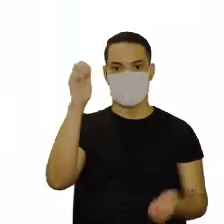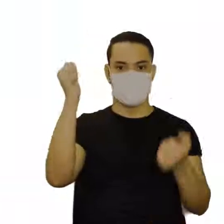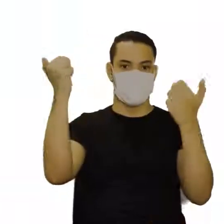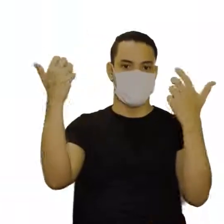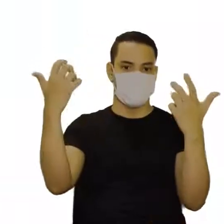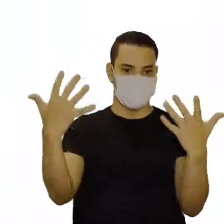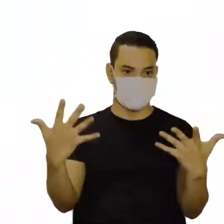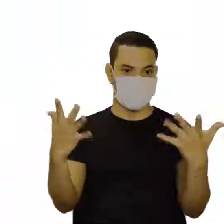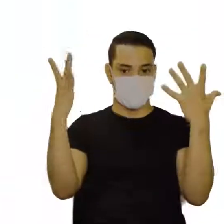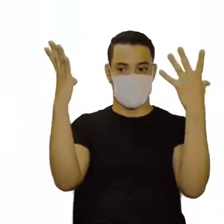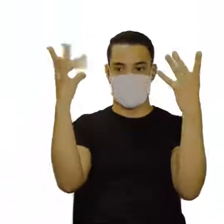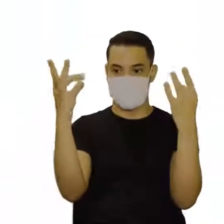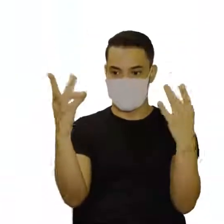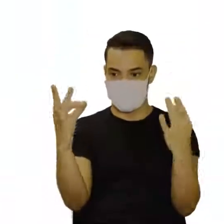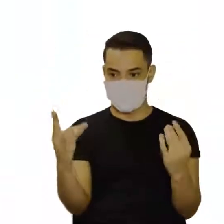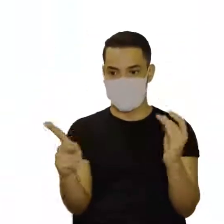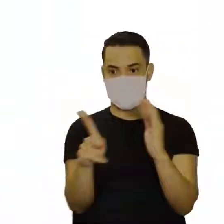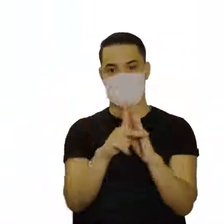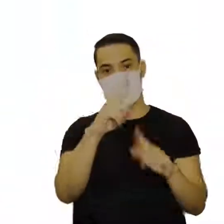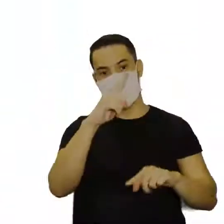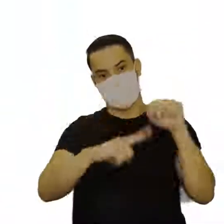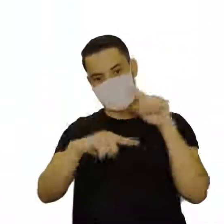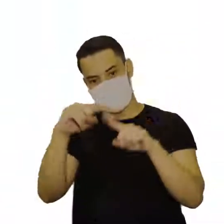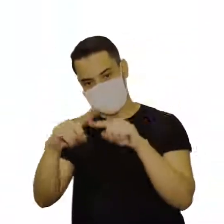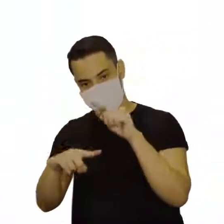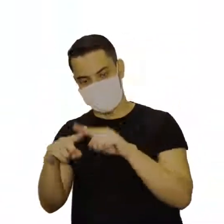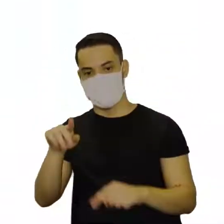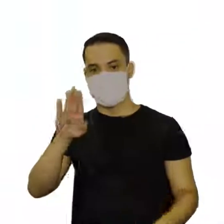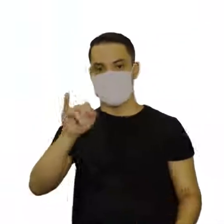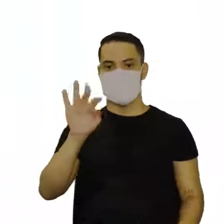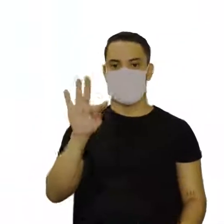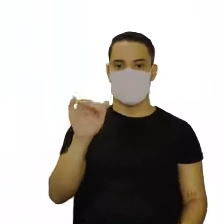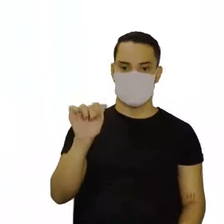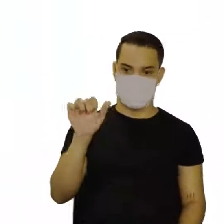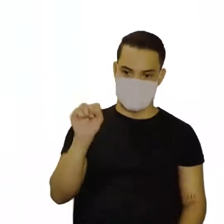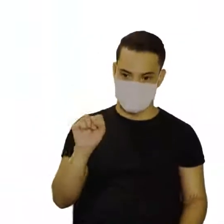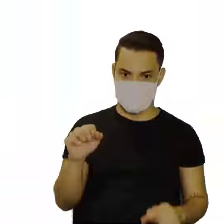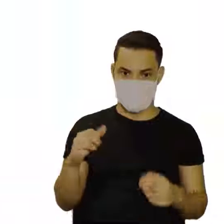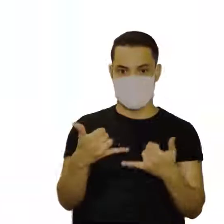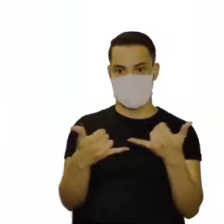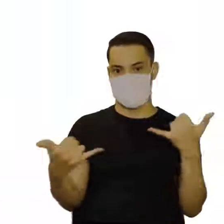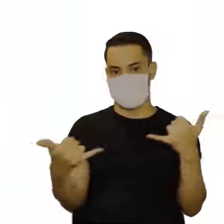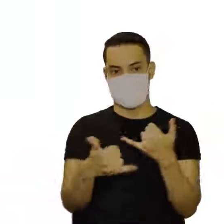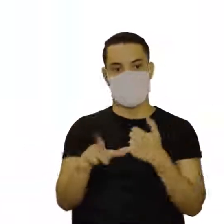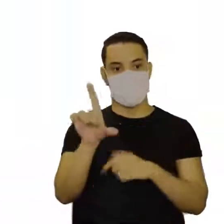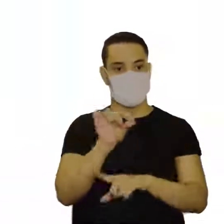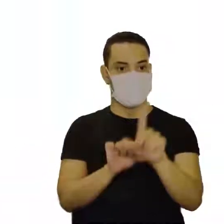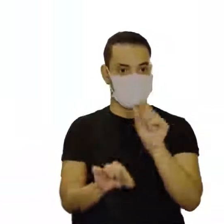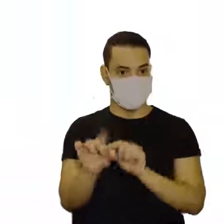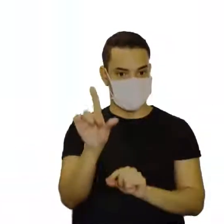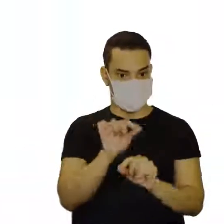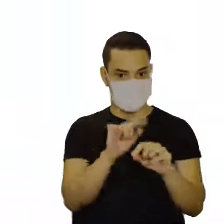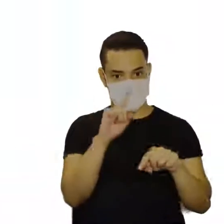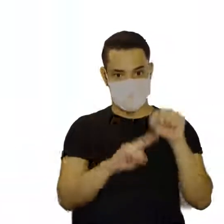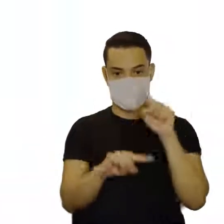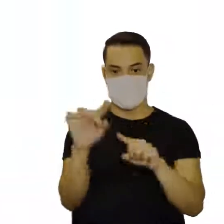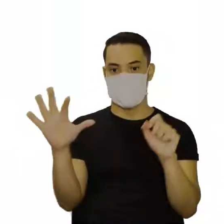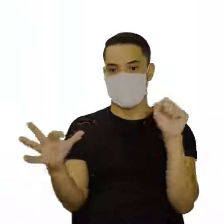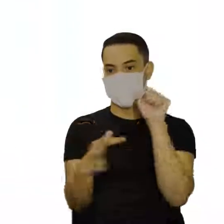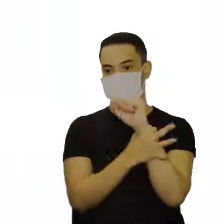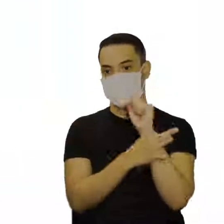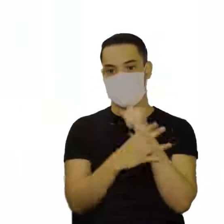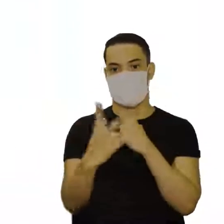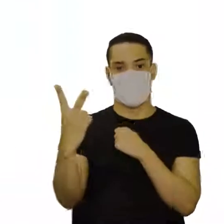e especificação de equipamentos, bitola de cabos, seleção de equipamentos de segurança